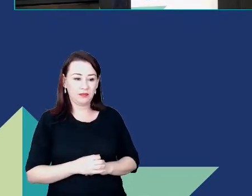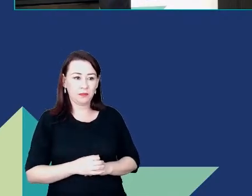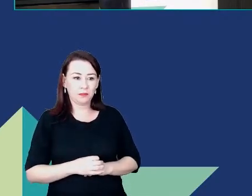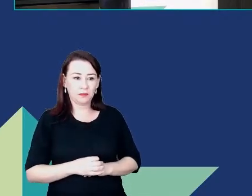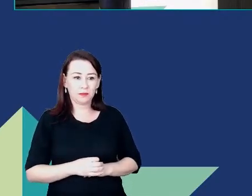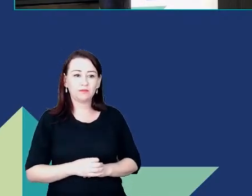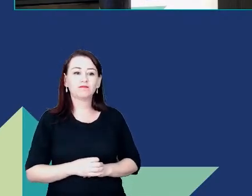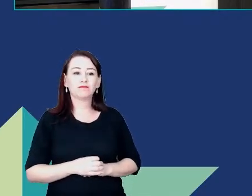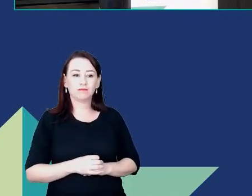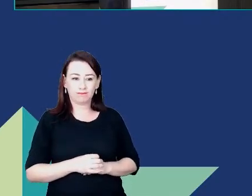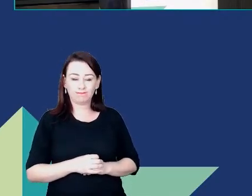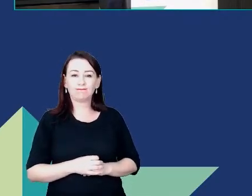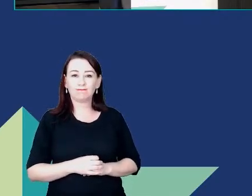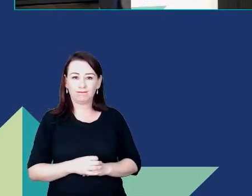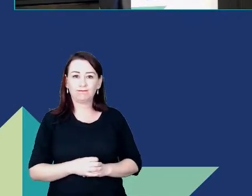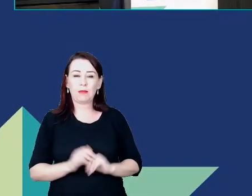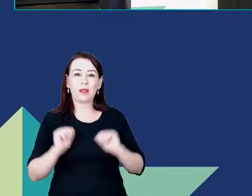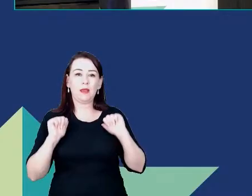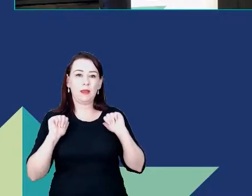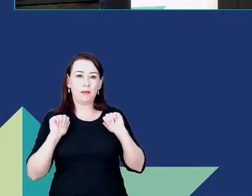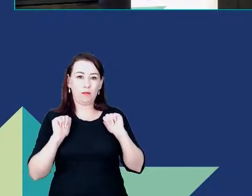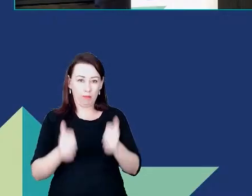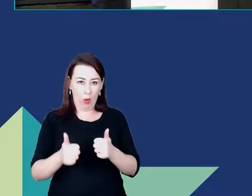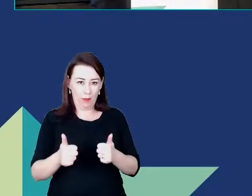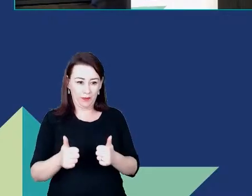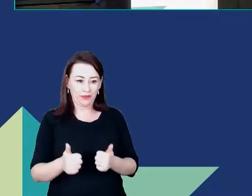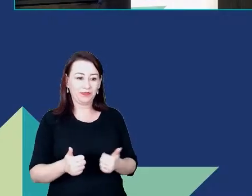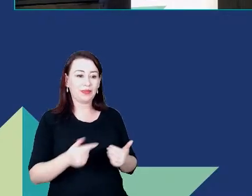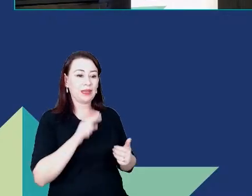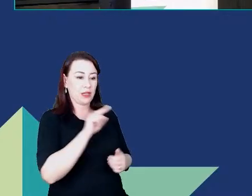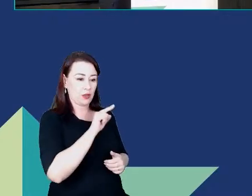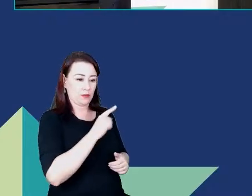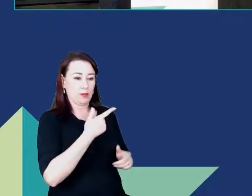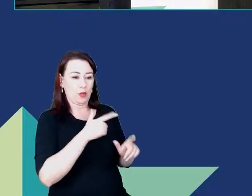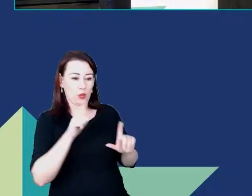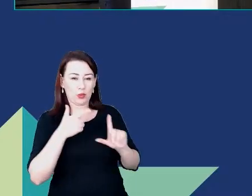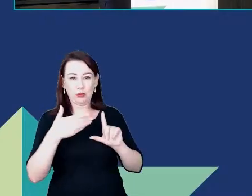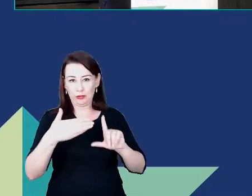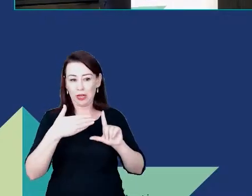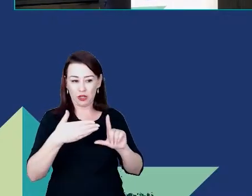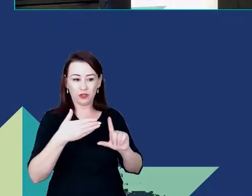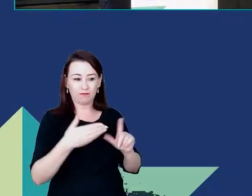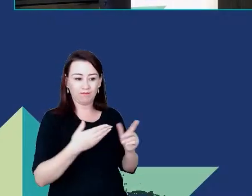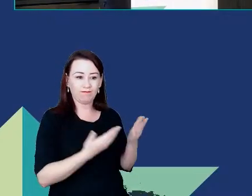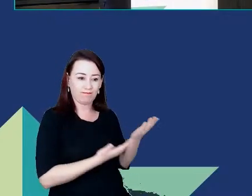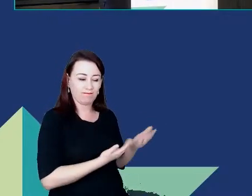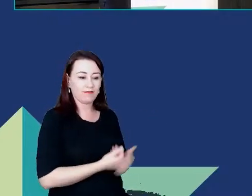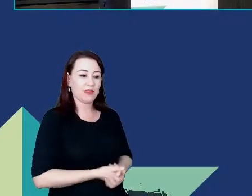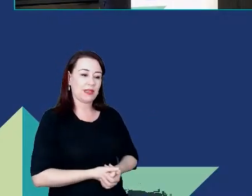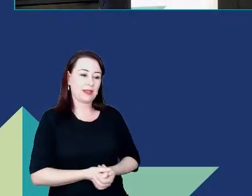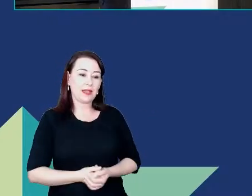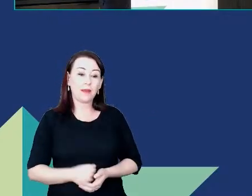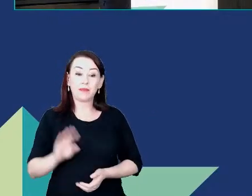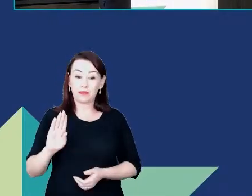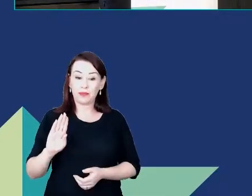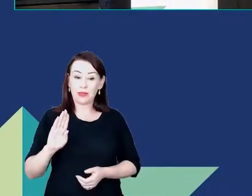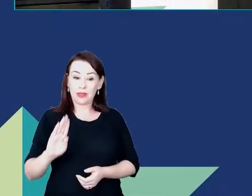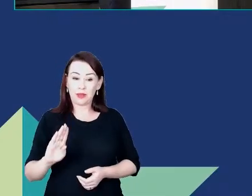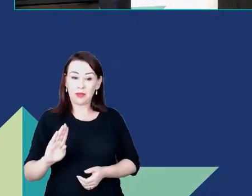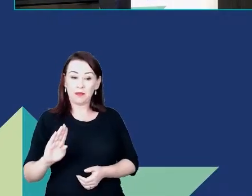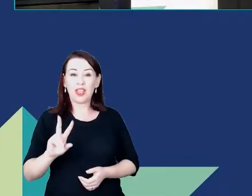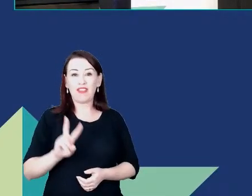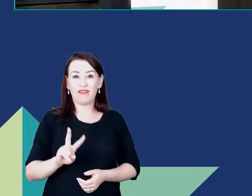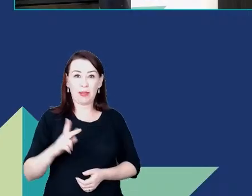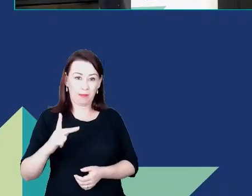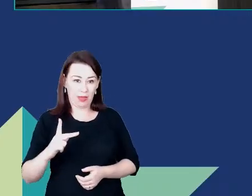Bom, eu trouxe aqui um slide que até contribuição da BVP, né? No processo